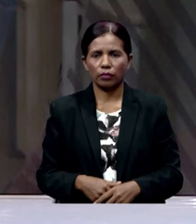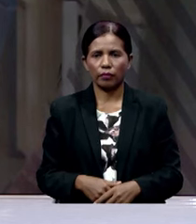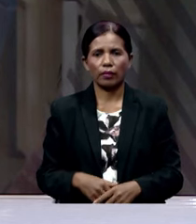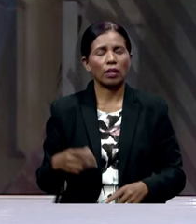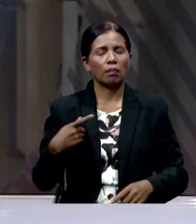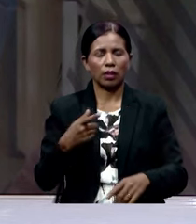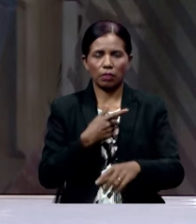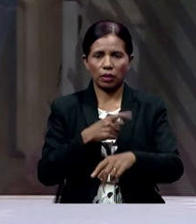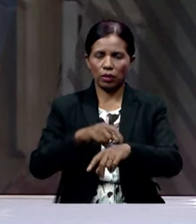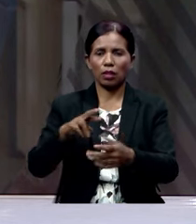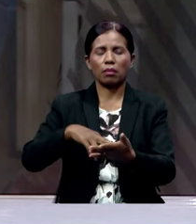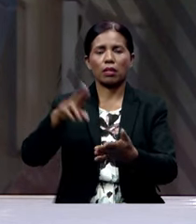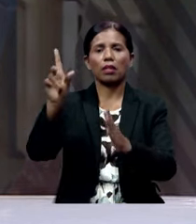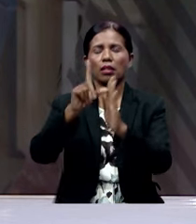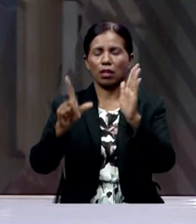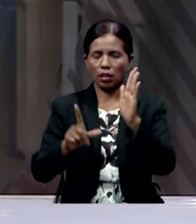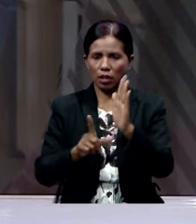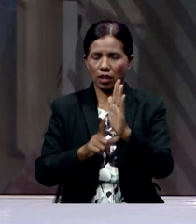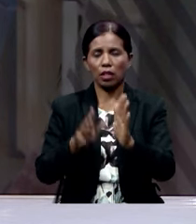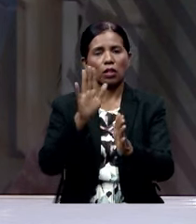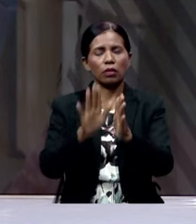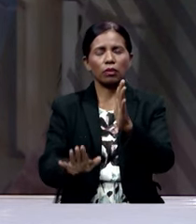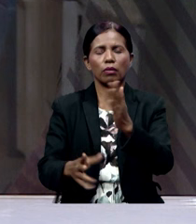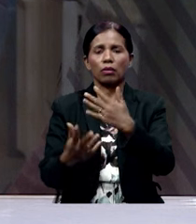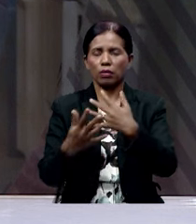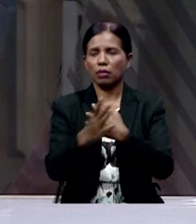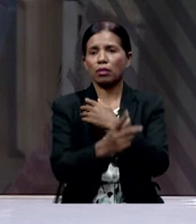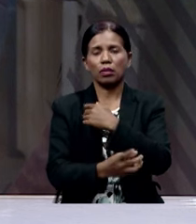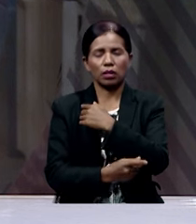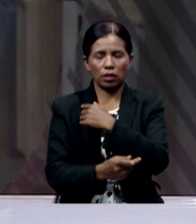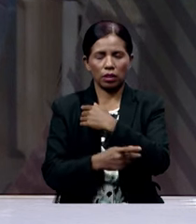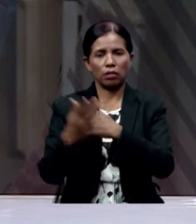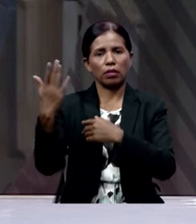O Parlamento Nacional aprova alteração lei indulto no comutação pena e a final global.